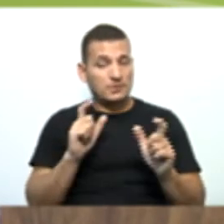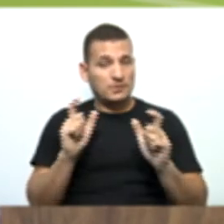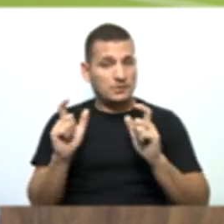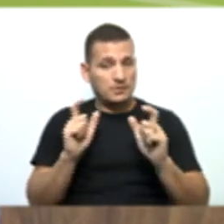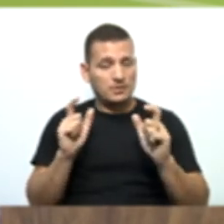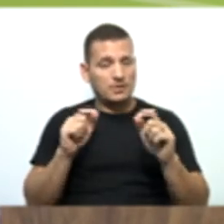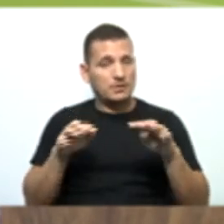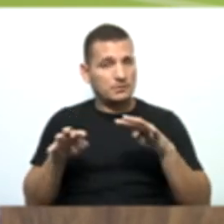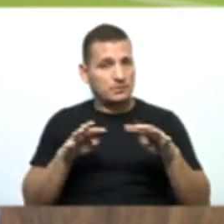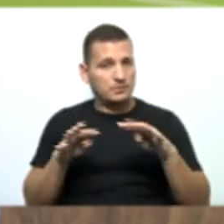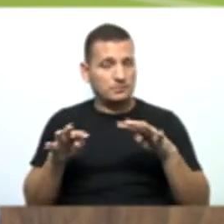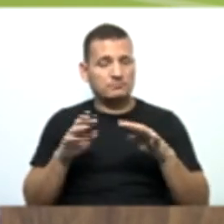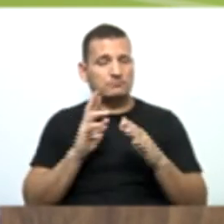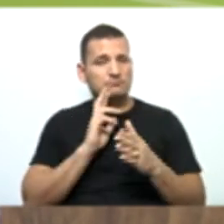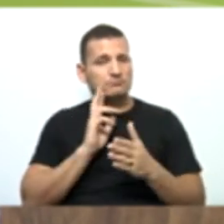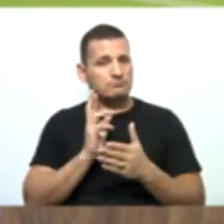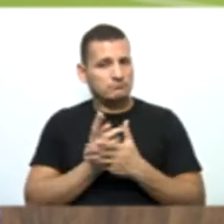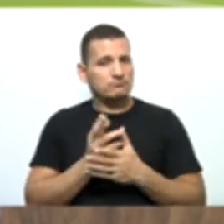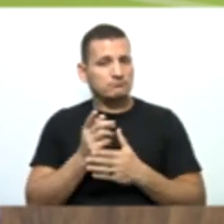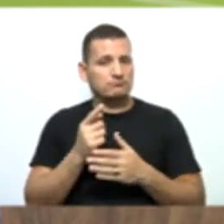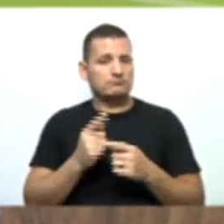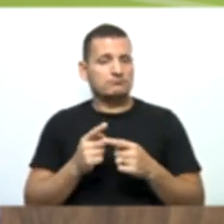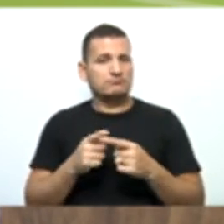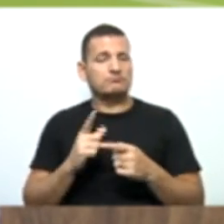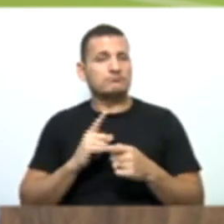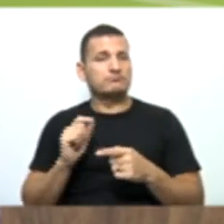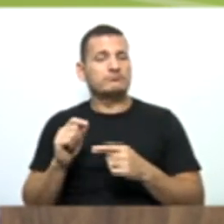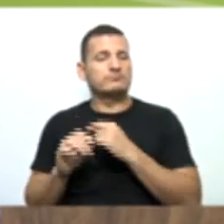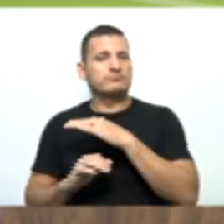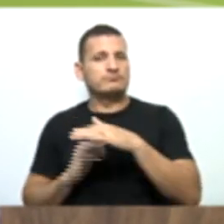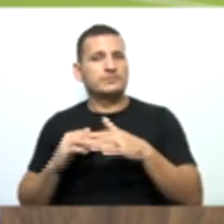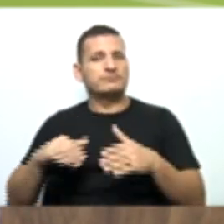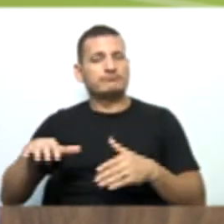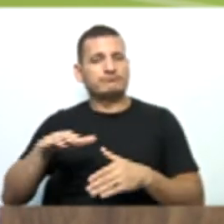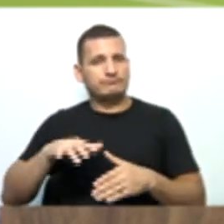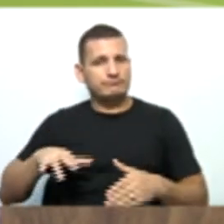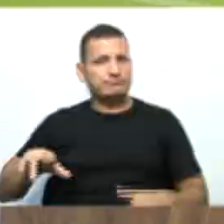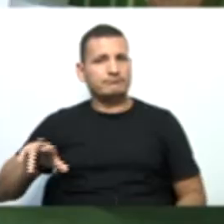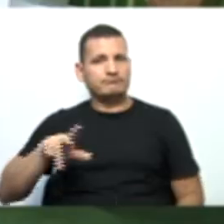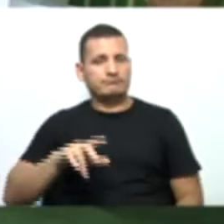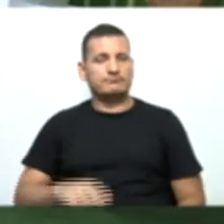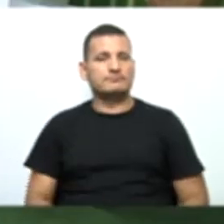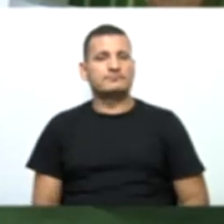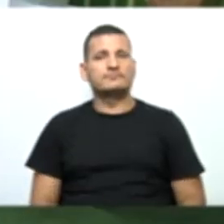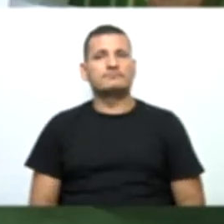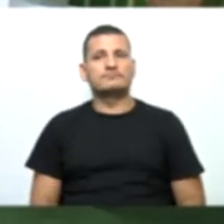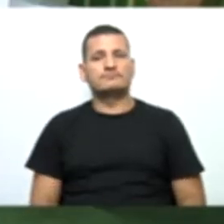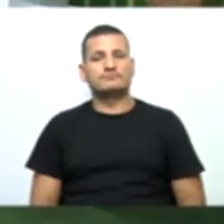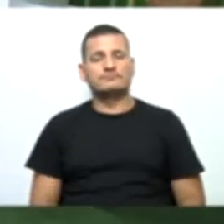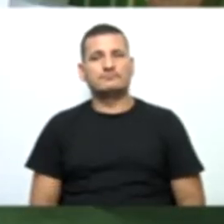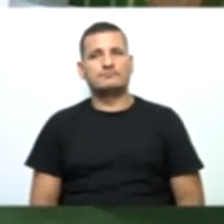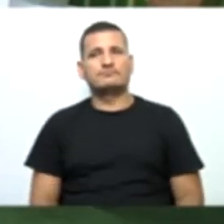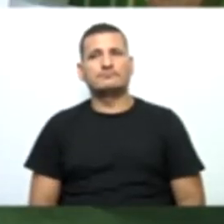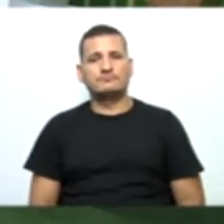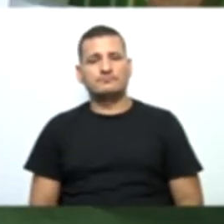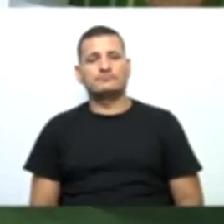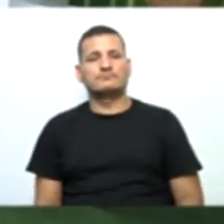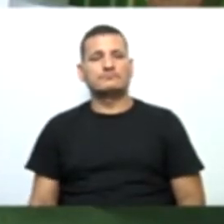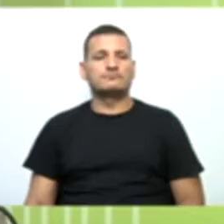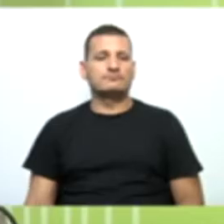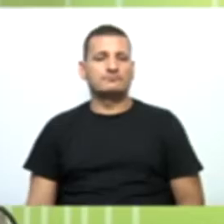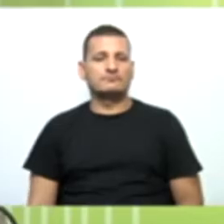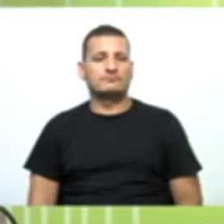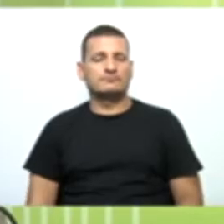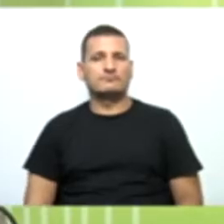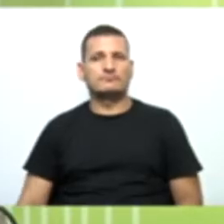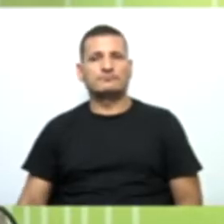essa resposta, porque envolvendo muitos negócios, envolve as empresas, não é isso? Com certeza. Então, assim, ó, o professor Marlon, ele falou